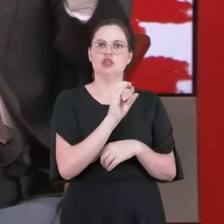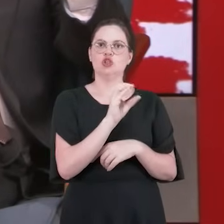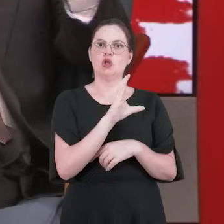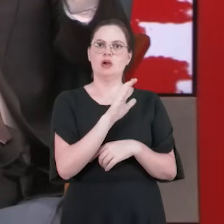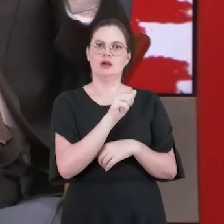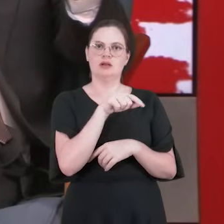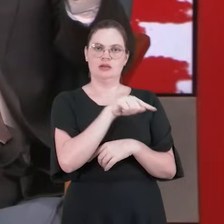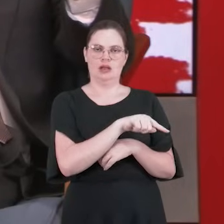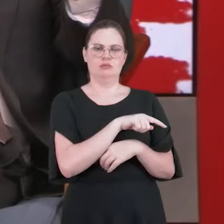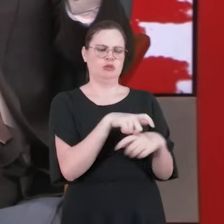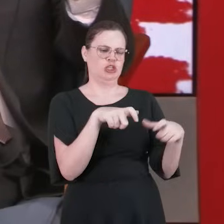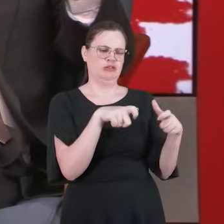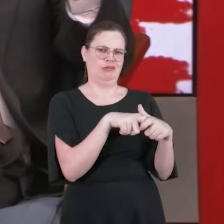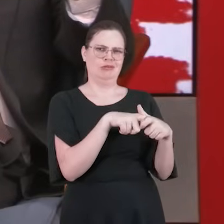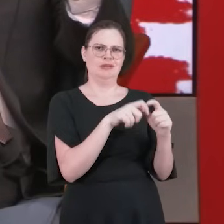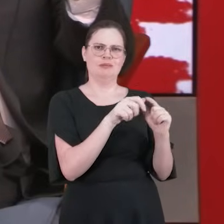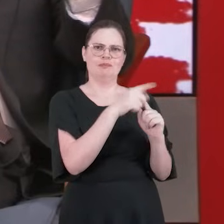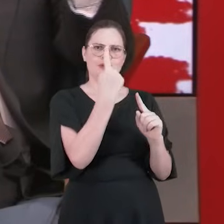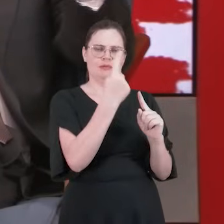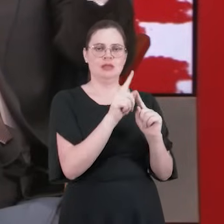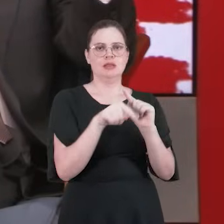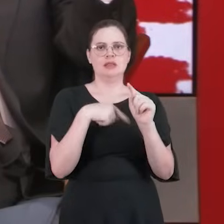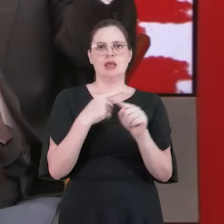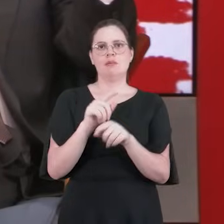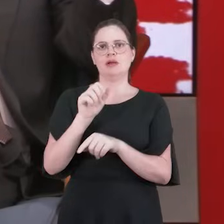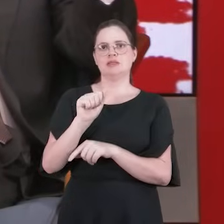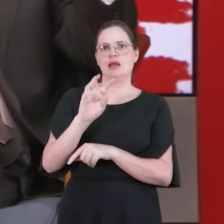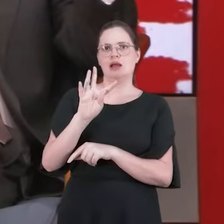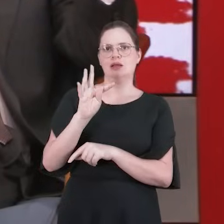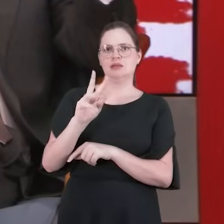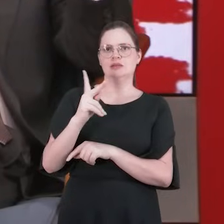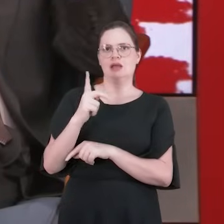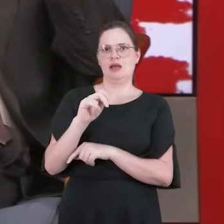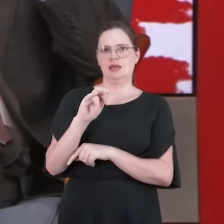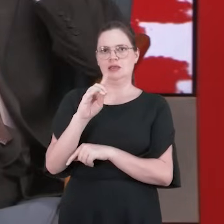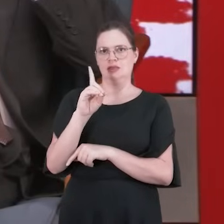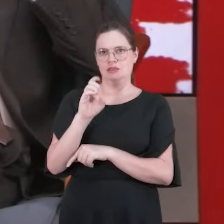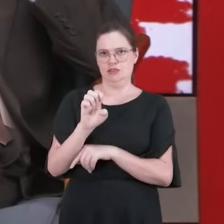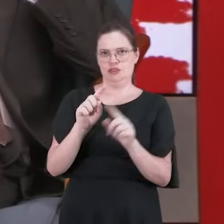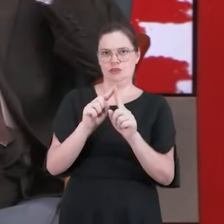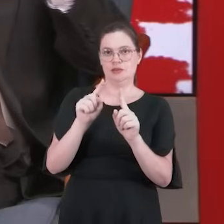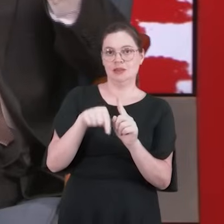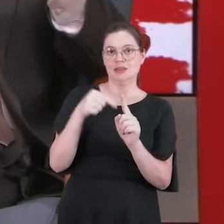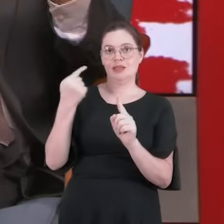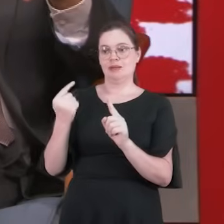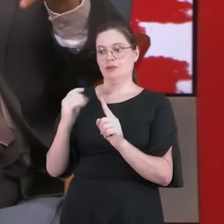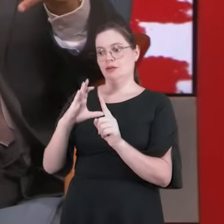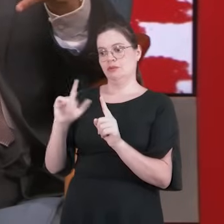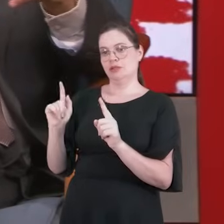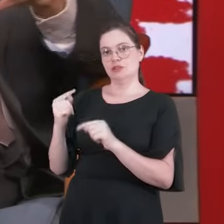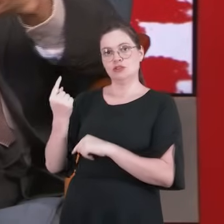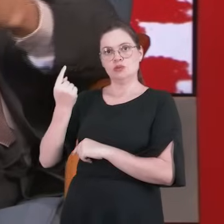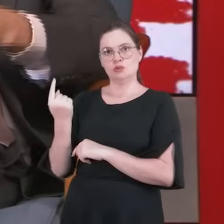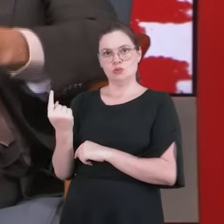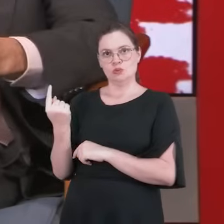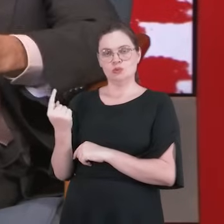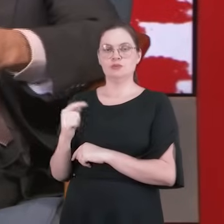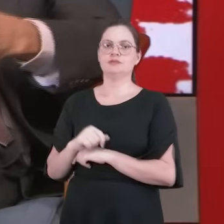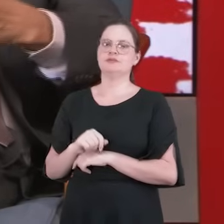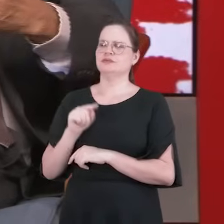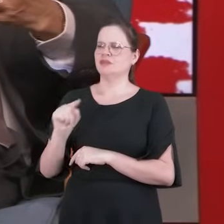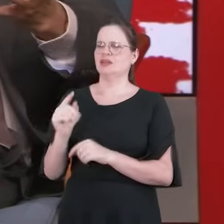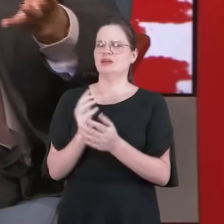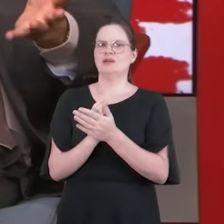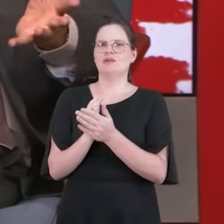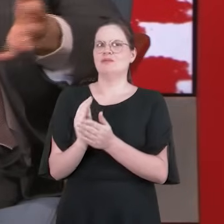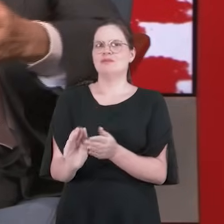Velha, depois a Taíde e depois Campo Grande I. Era um iniciozinho, a